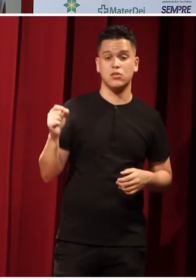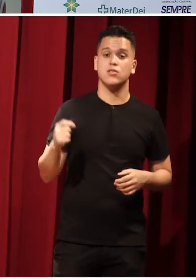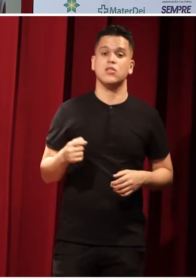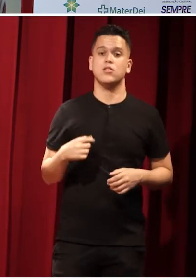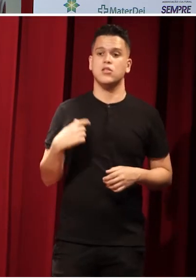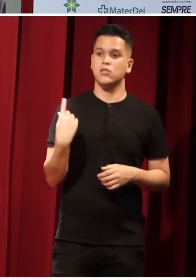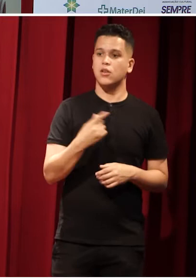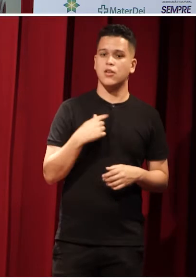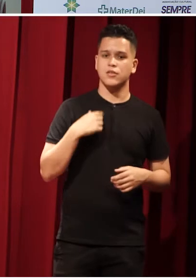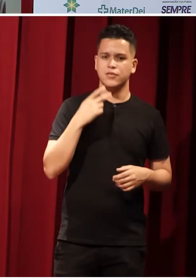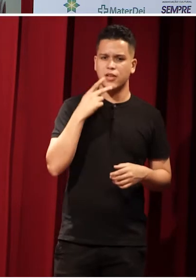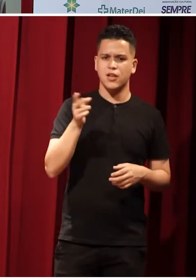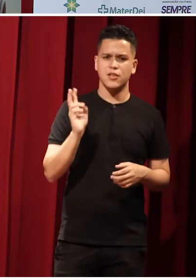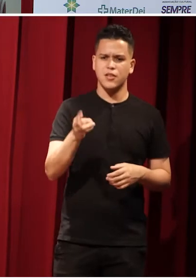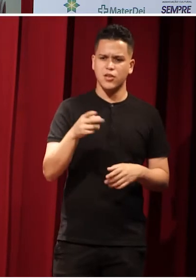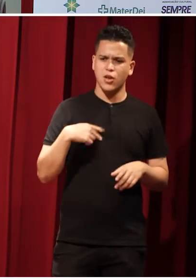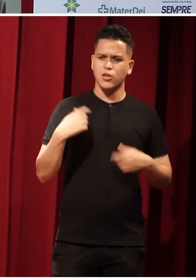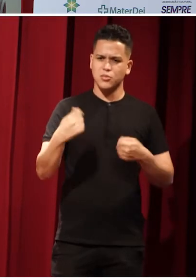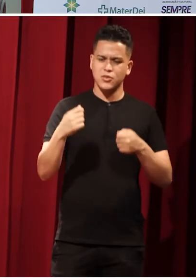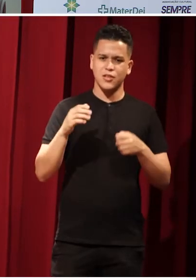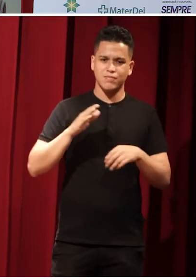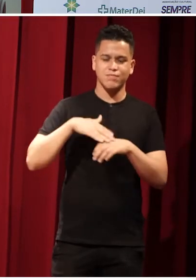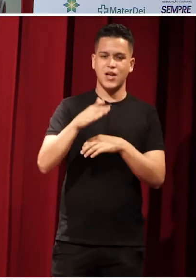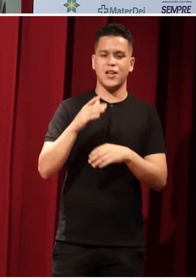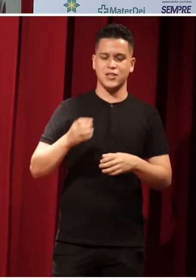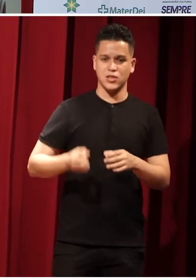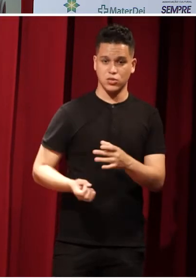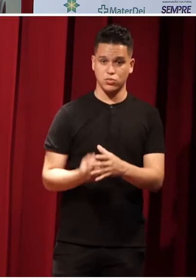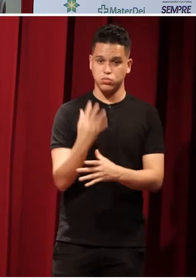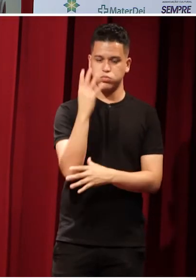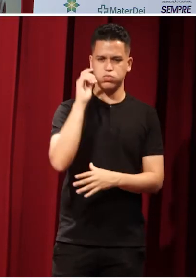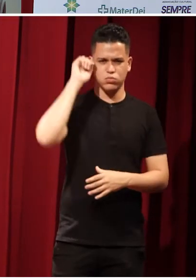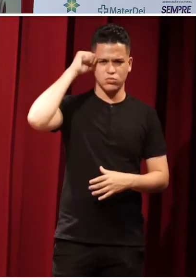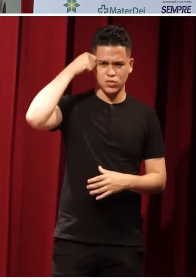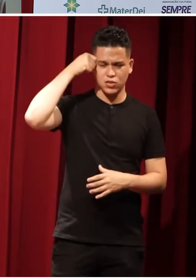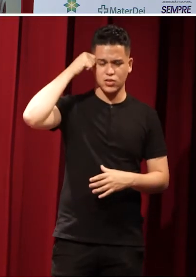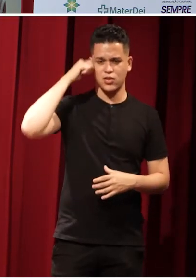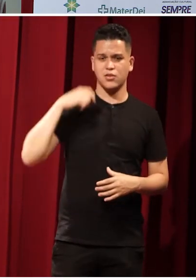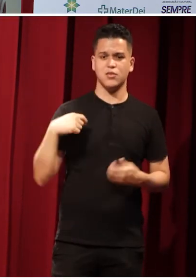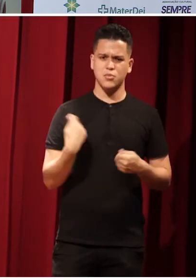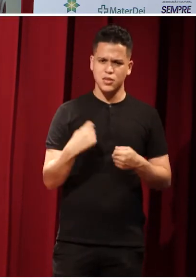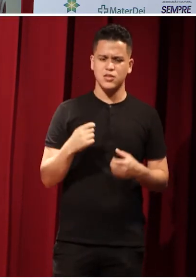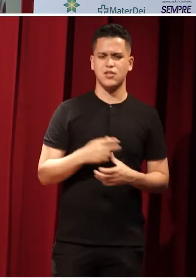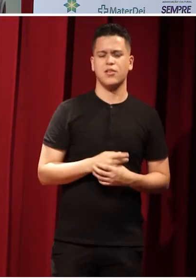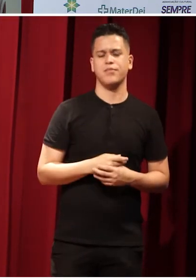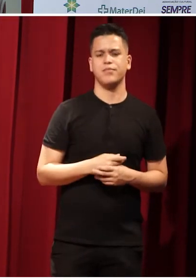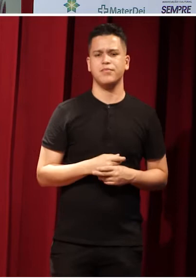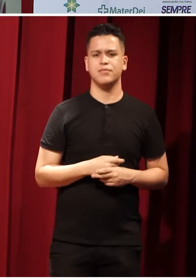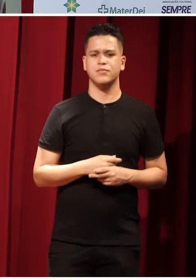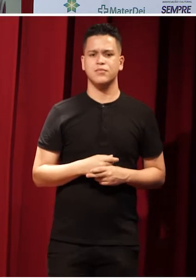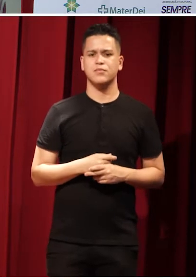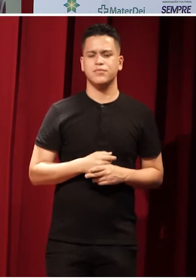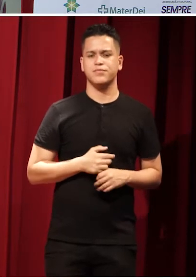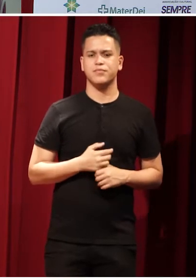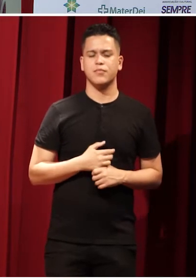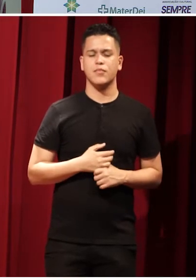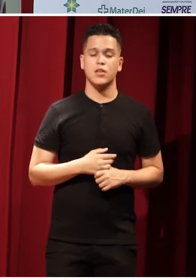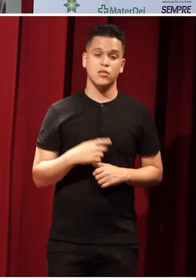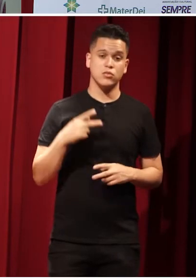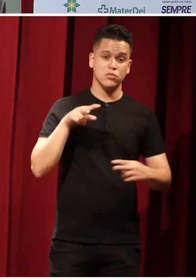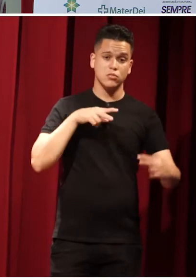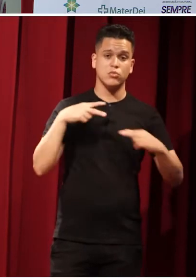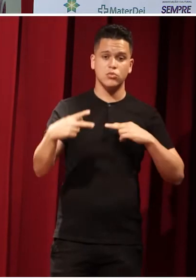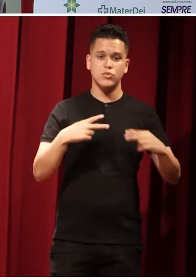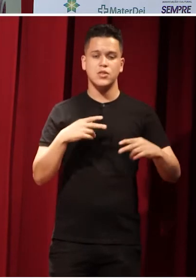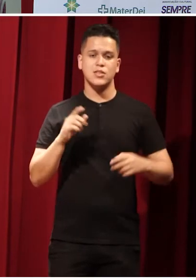mais petróleo e pôr em risco coisas tão valiosas. Do ponto de vista geopolítico, existe hoje